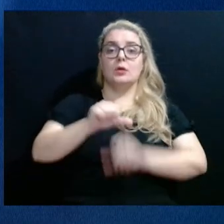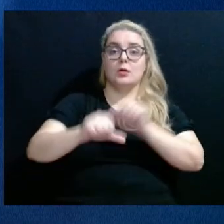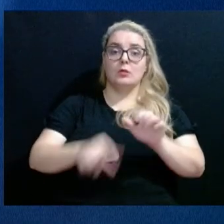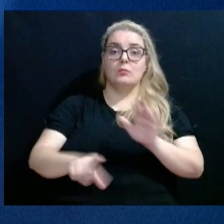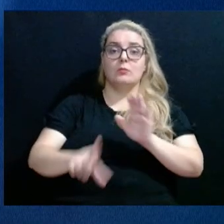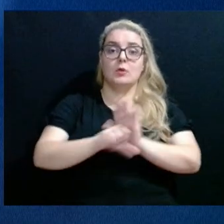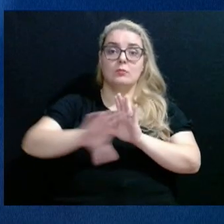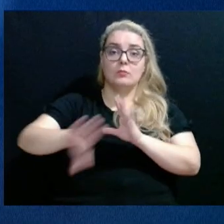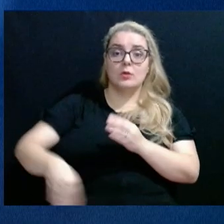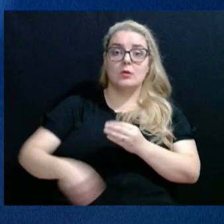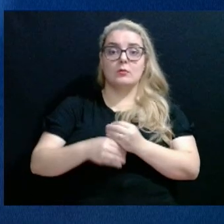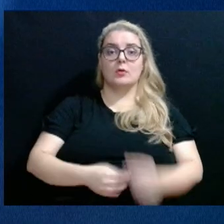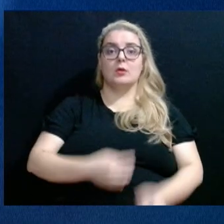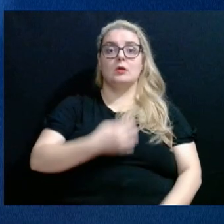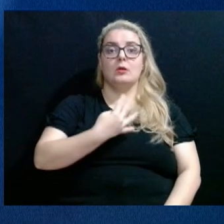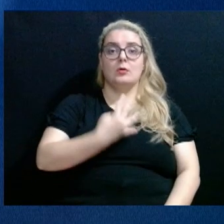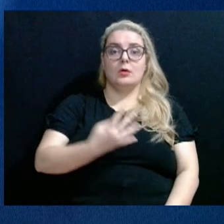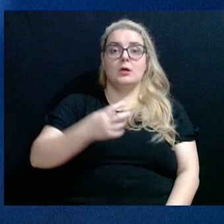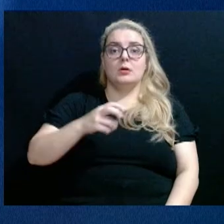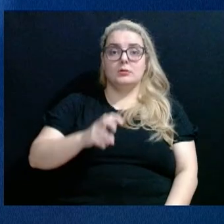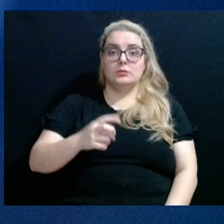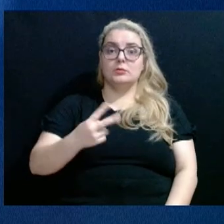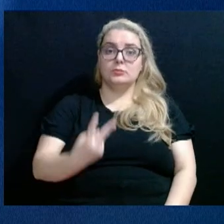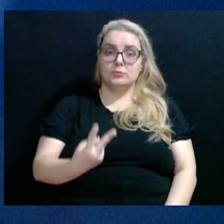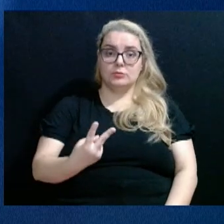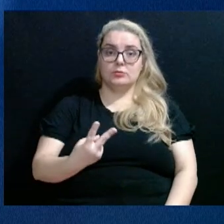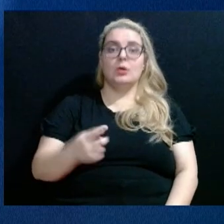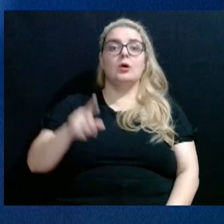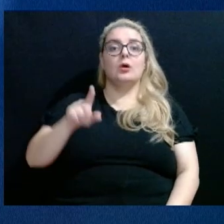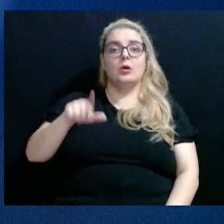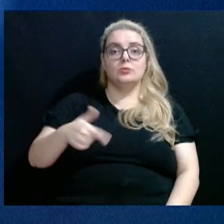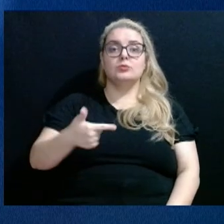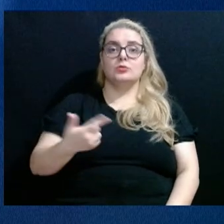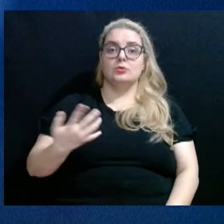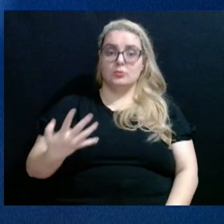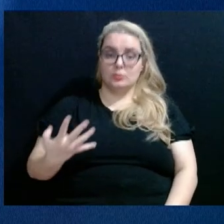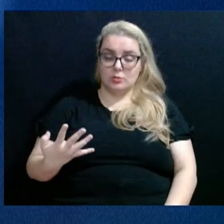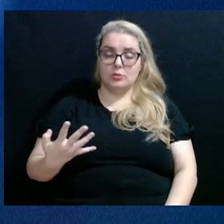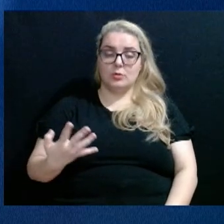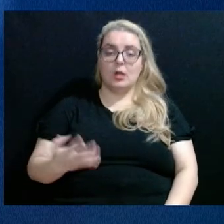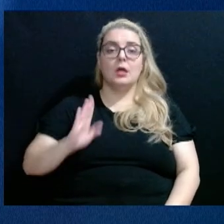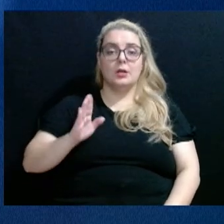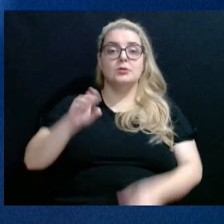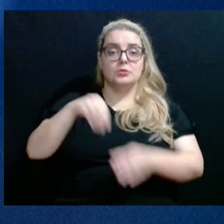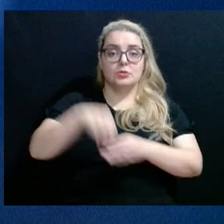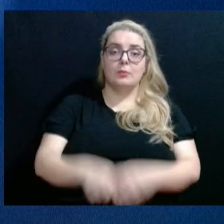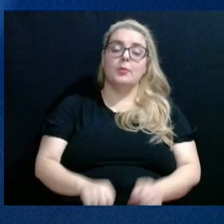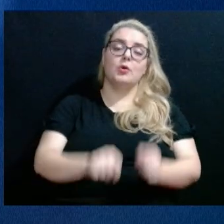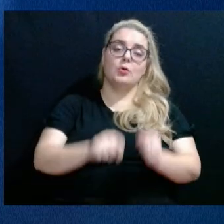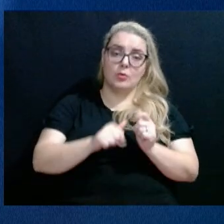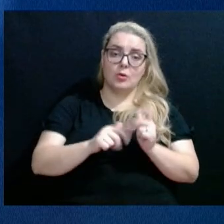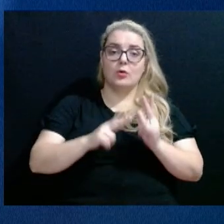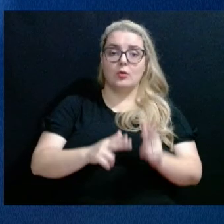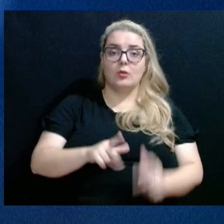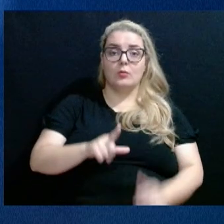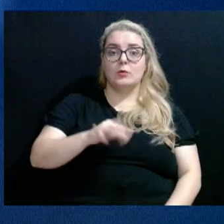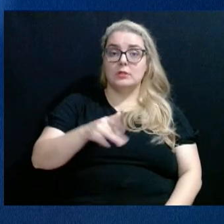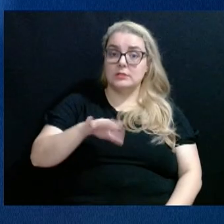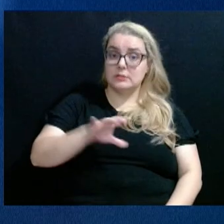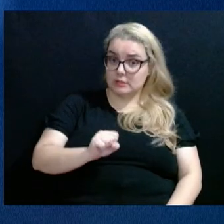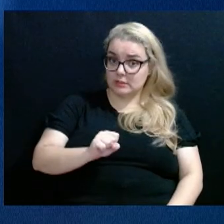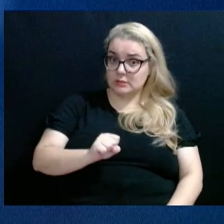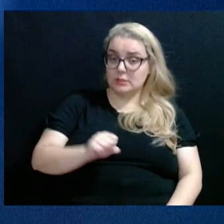Complementar 452 de 2024, que já prevê benefícios como licença e abono